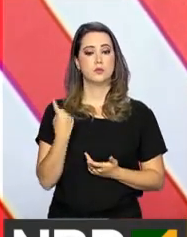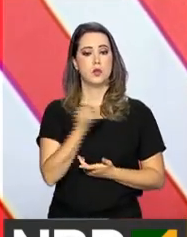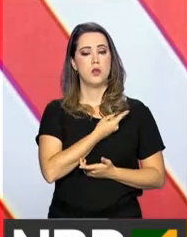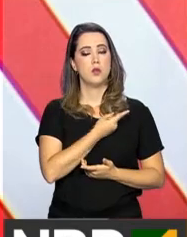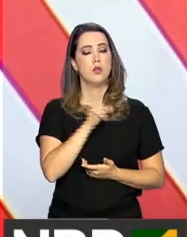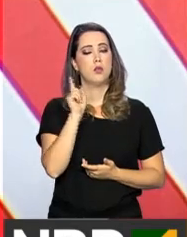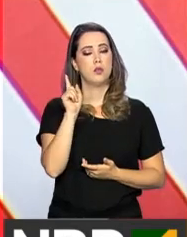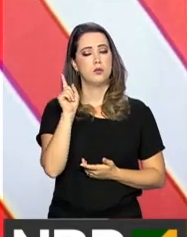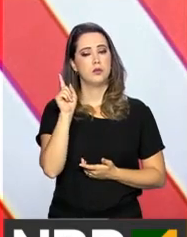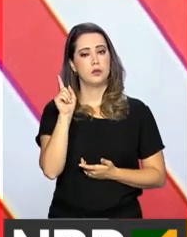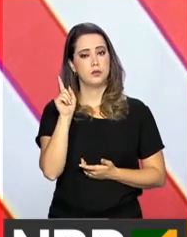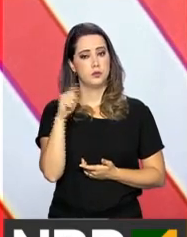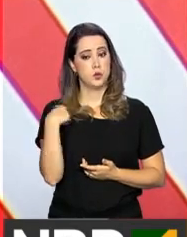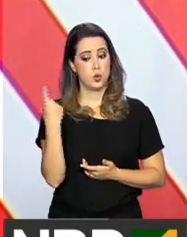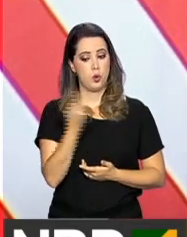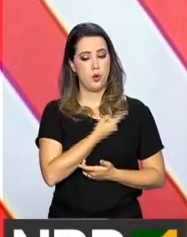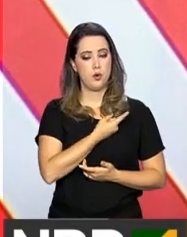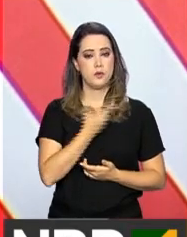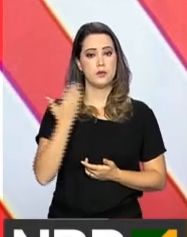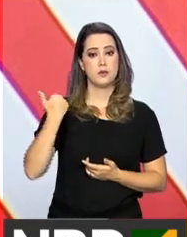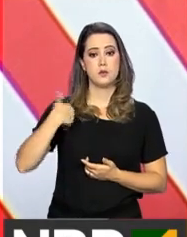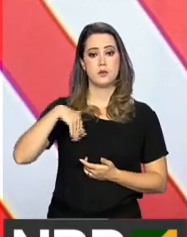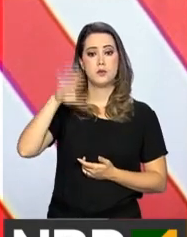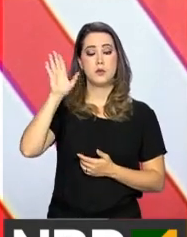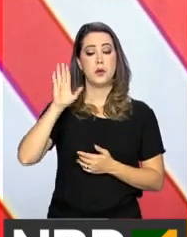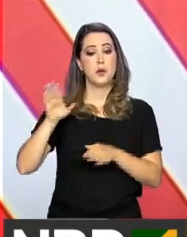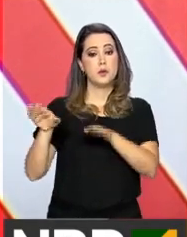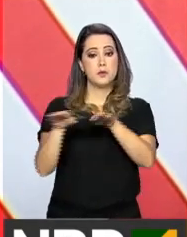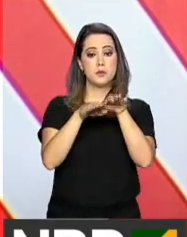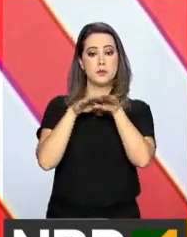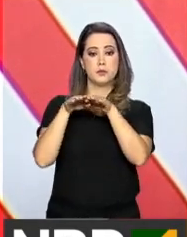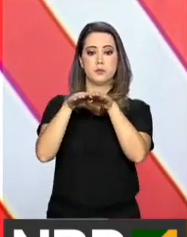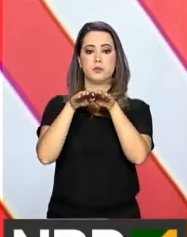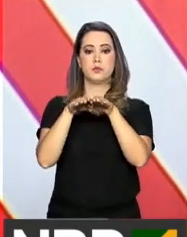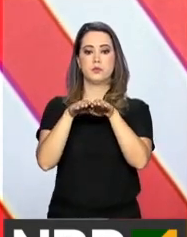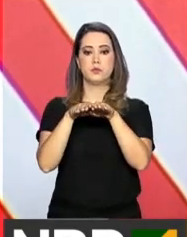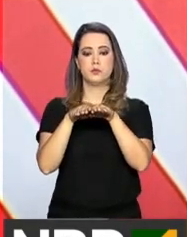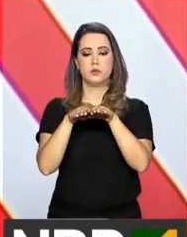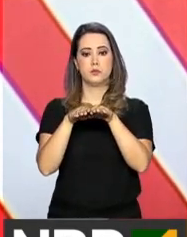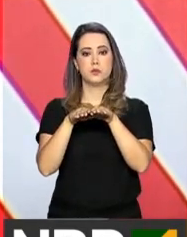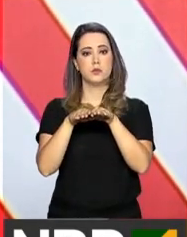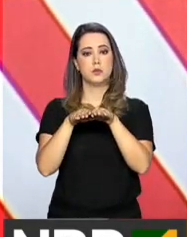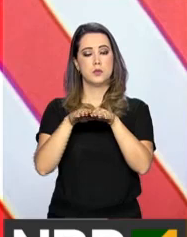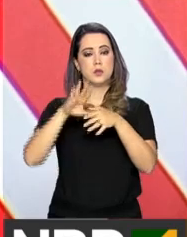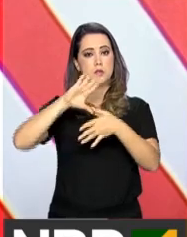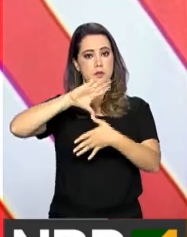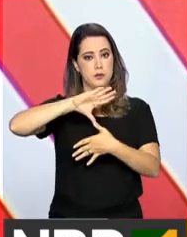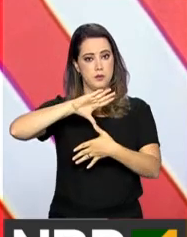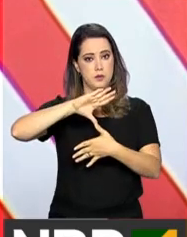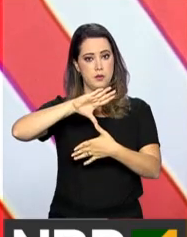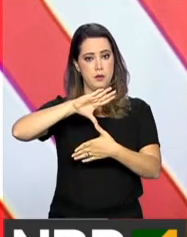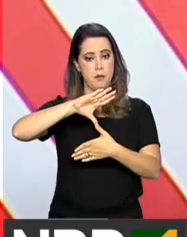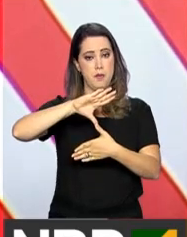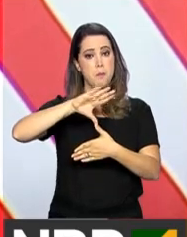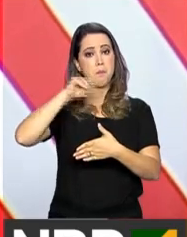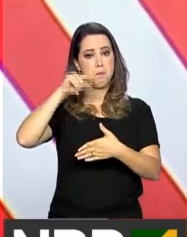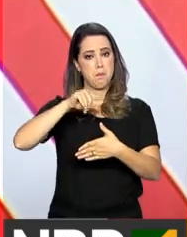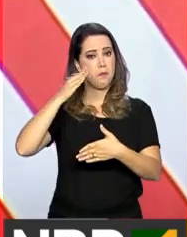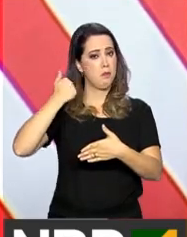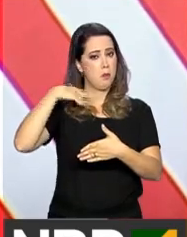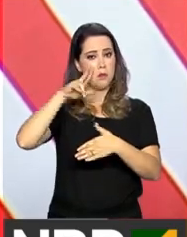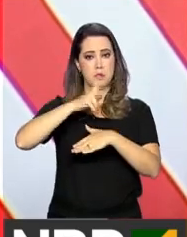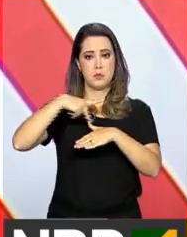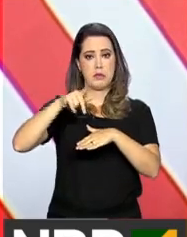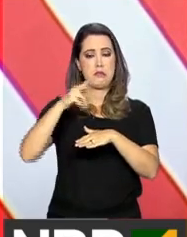Somos, na verdade, as maiores democracias da América. Não por acaso,